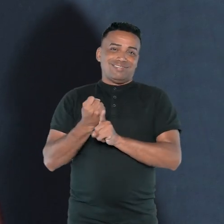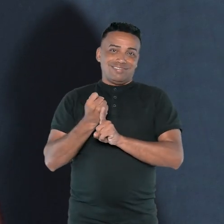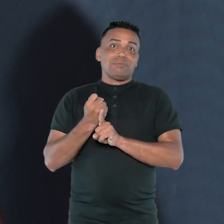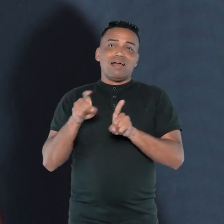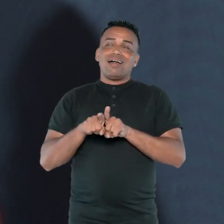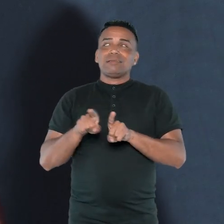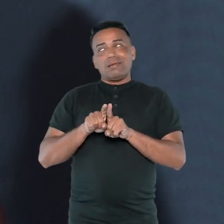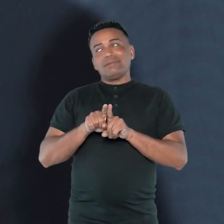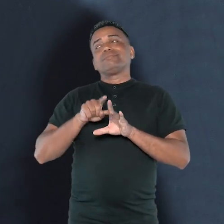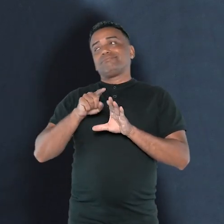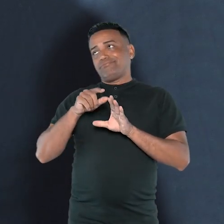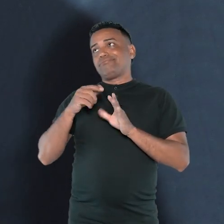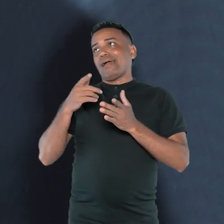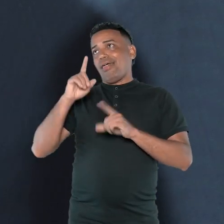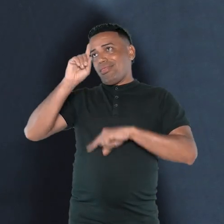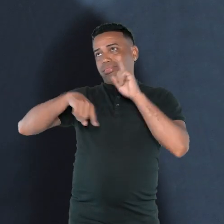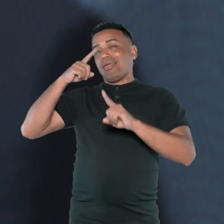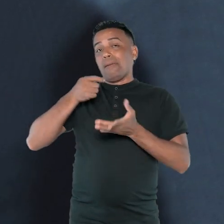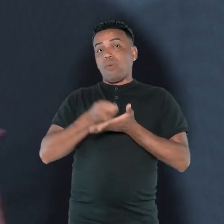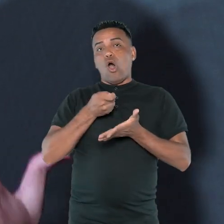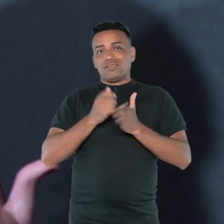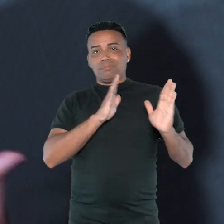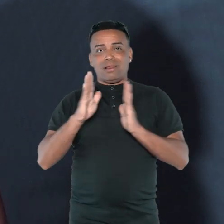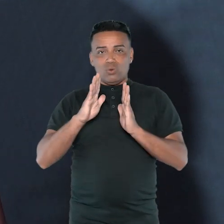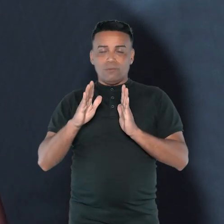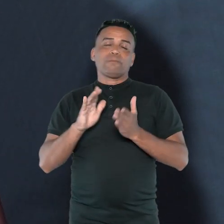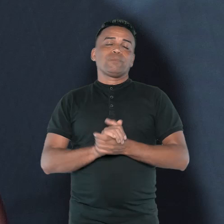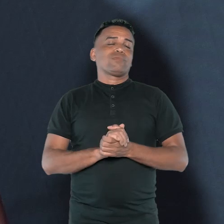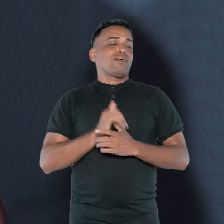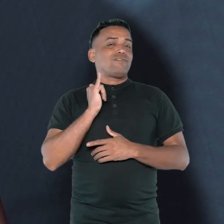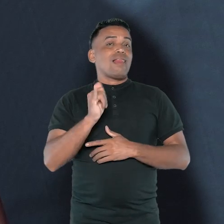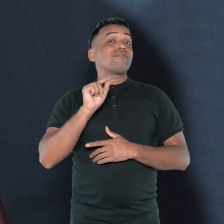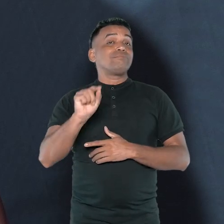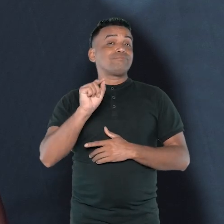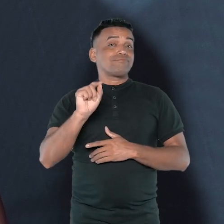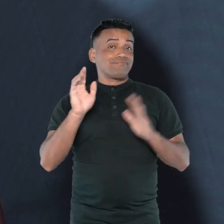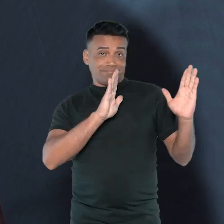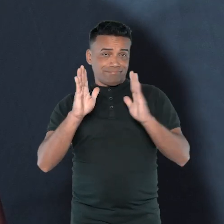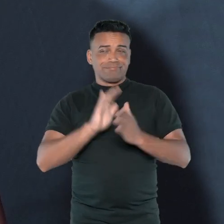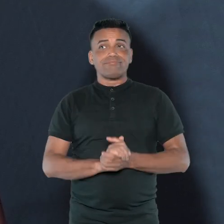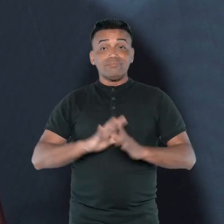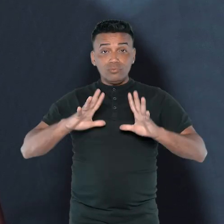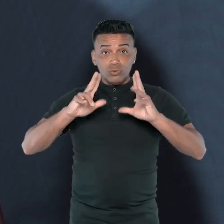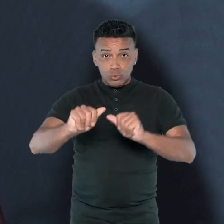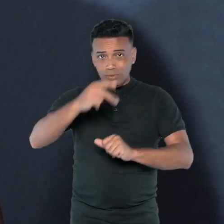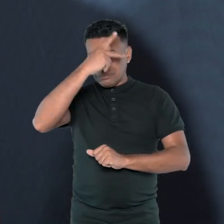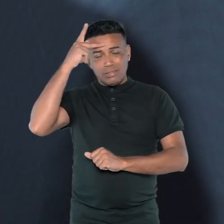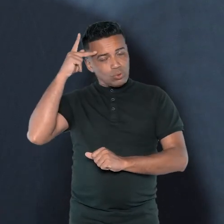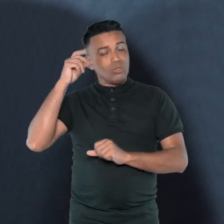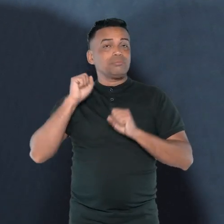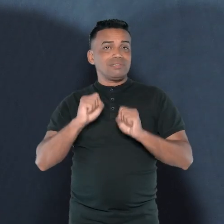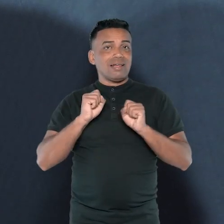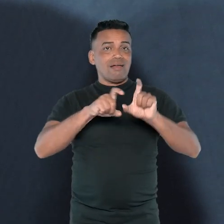imposta, né? Em consequência de uma moral imposta na época que dizia que todo sujeito deveria, de alguma forma,